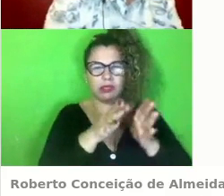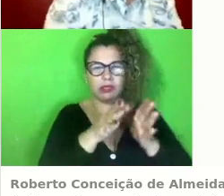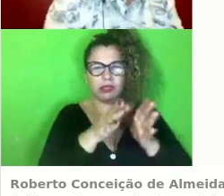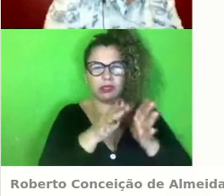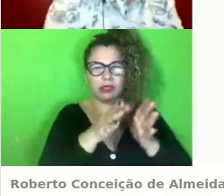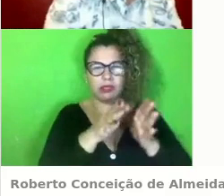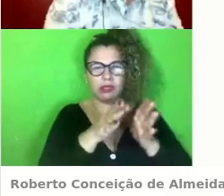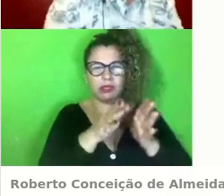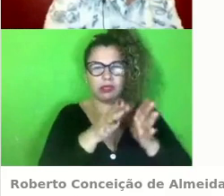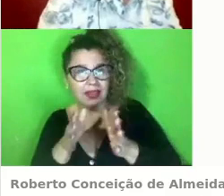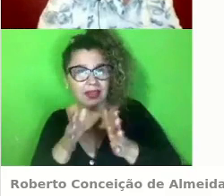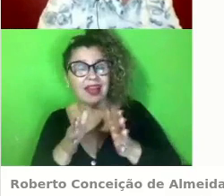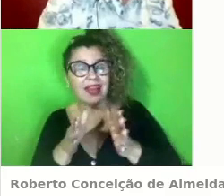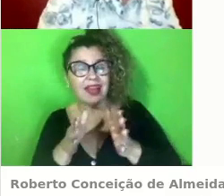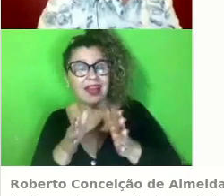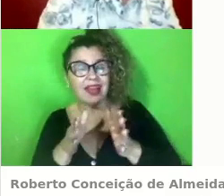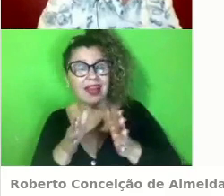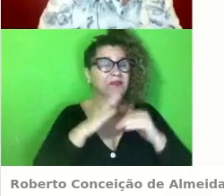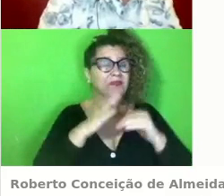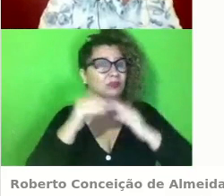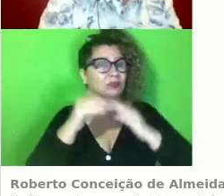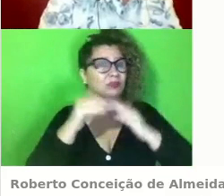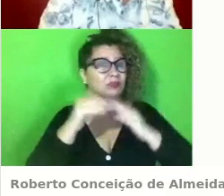Mas eu tenho ouvido muito